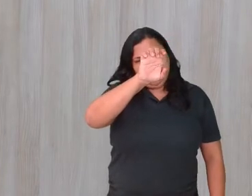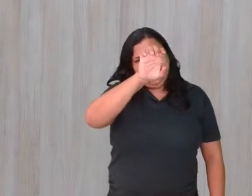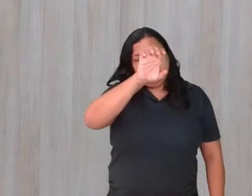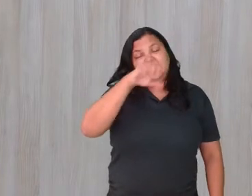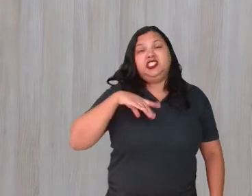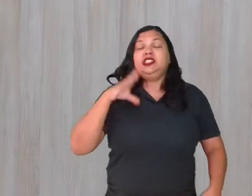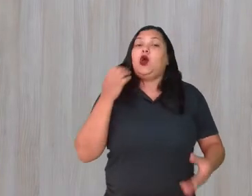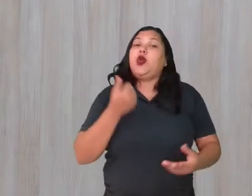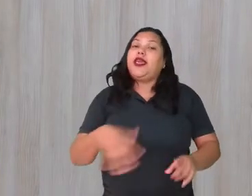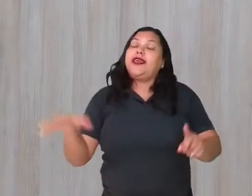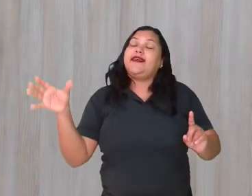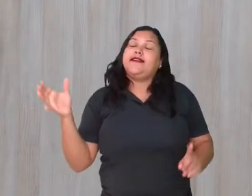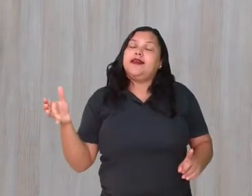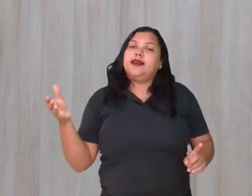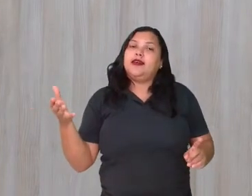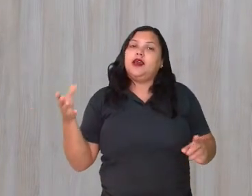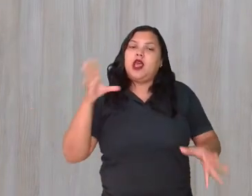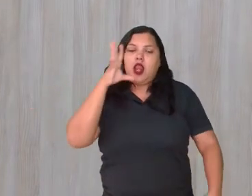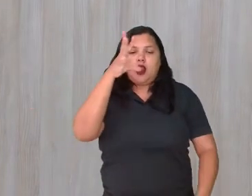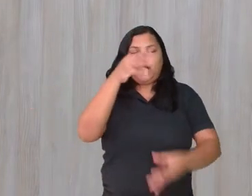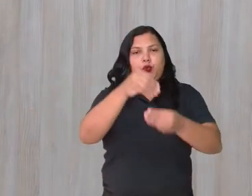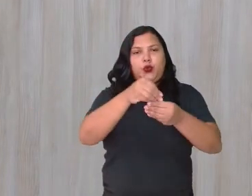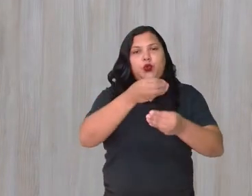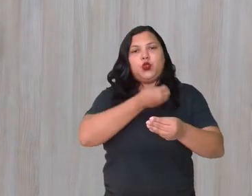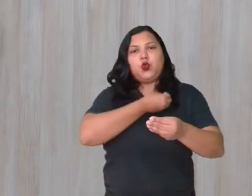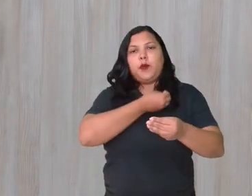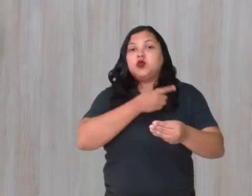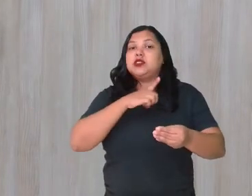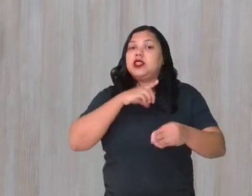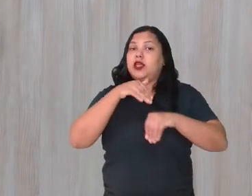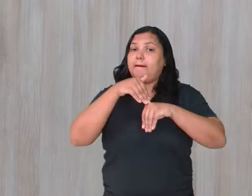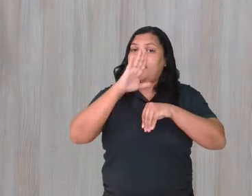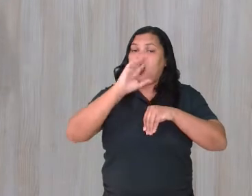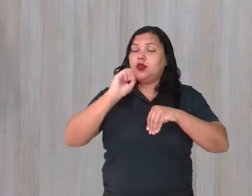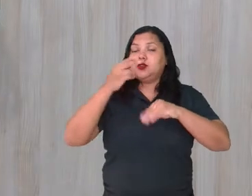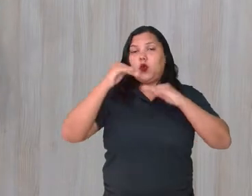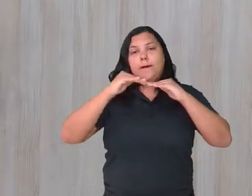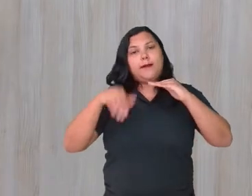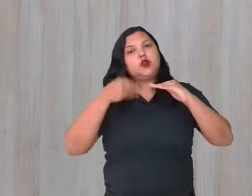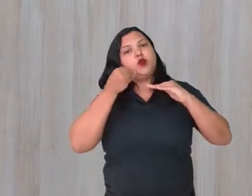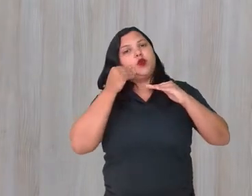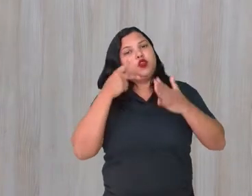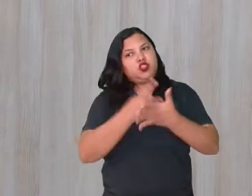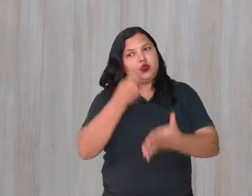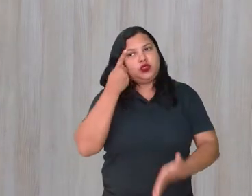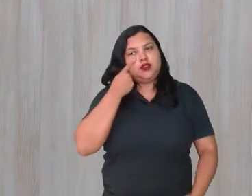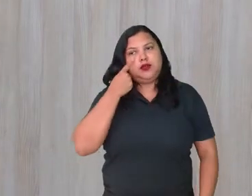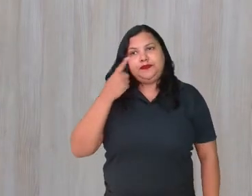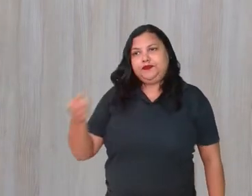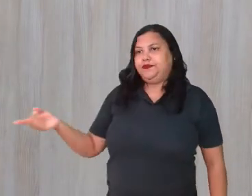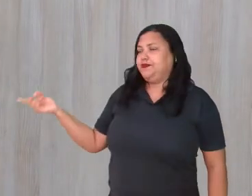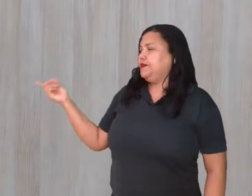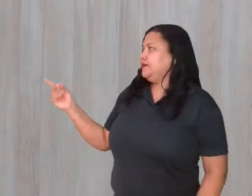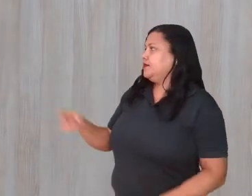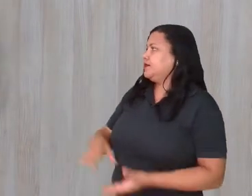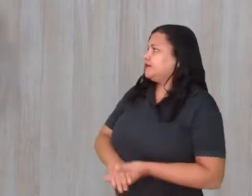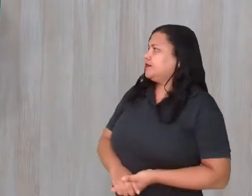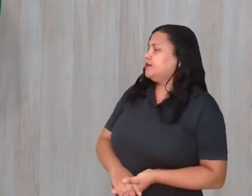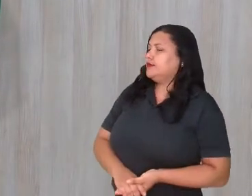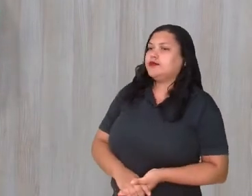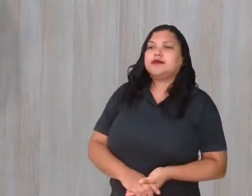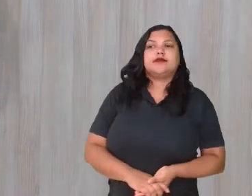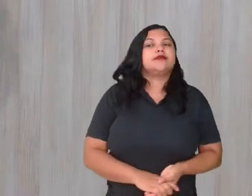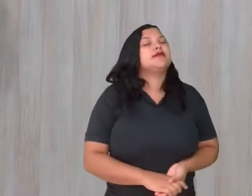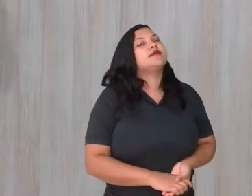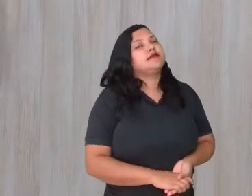número àquela situação de ter mais ou menos chance, tá certo? Então, a gente poderia dizer que a probabilidade é